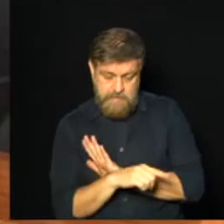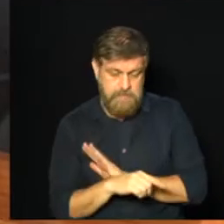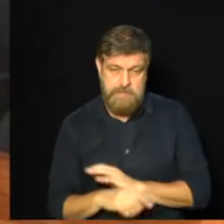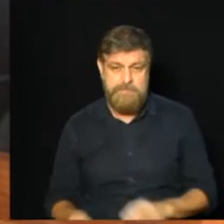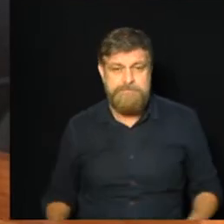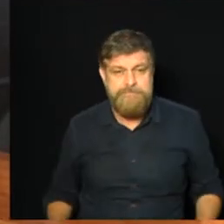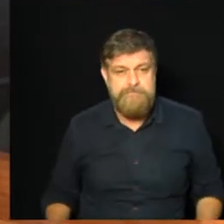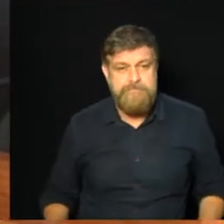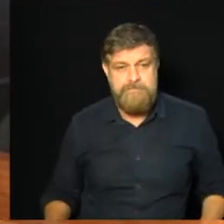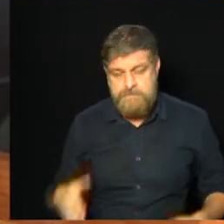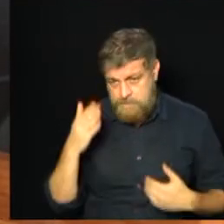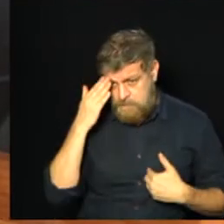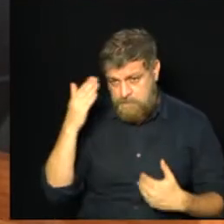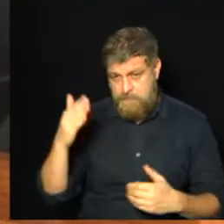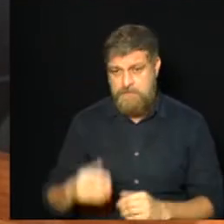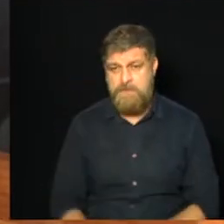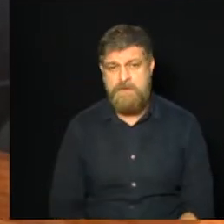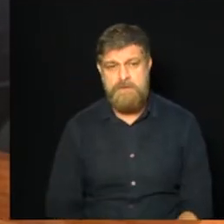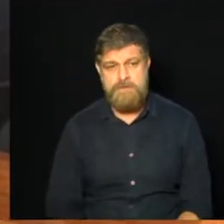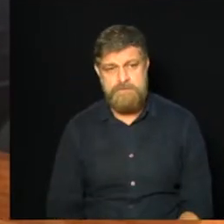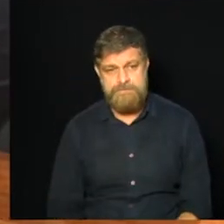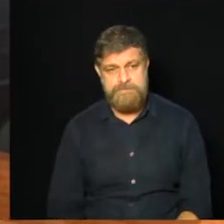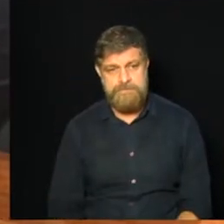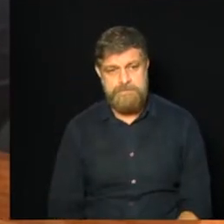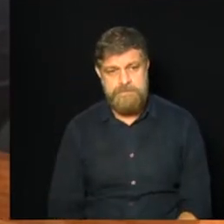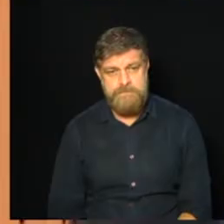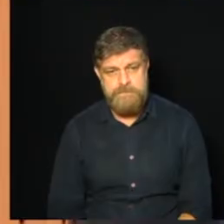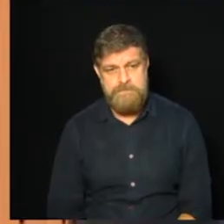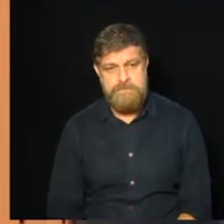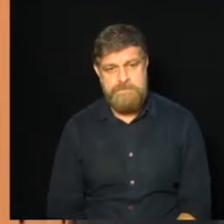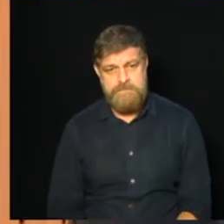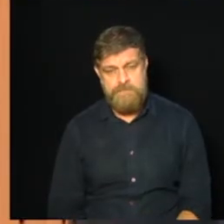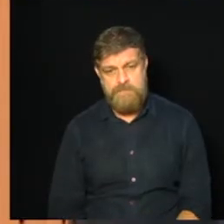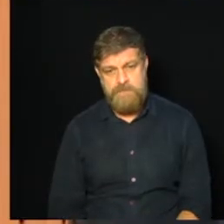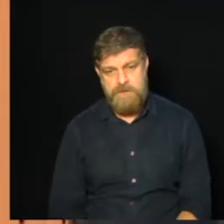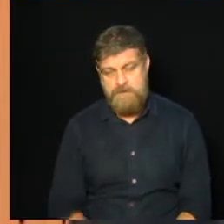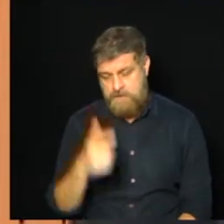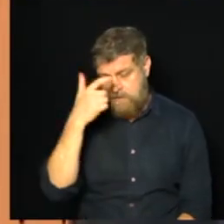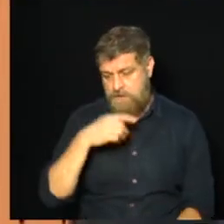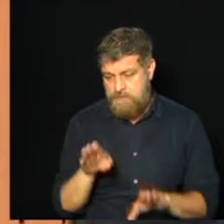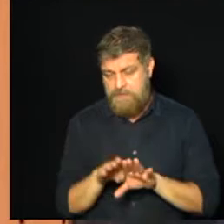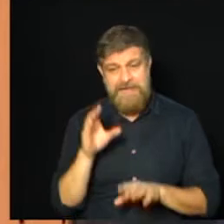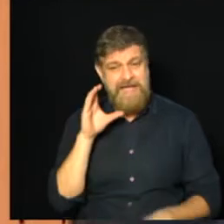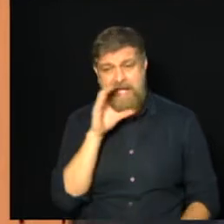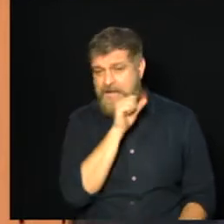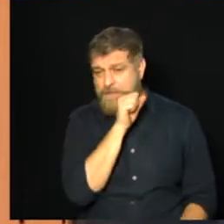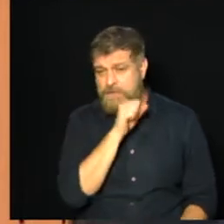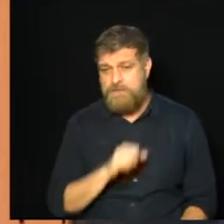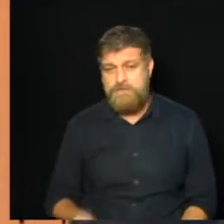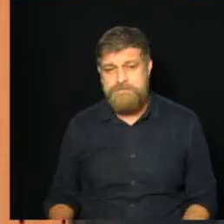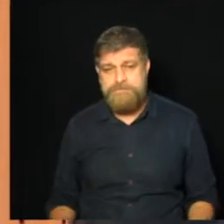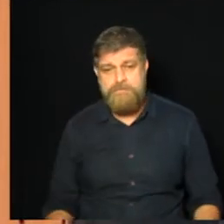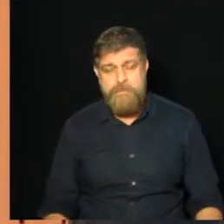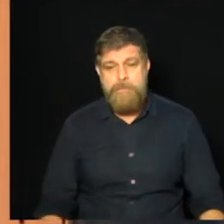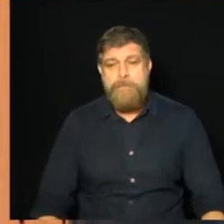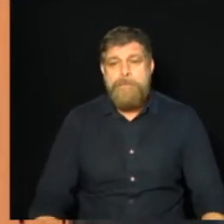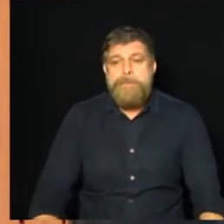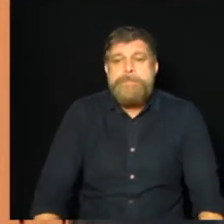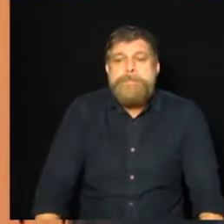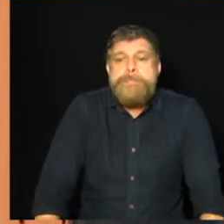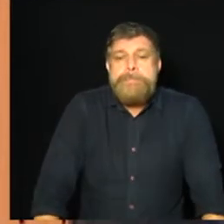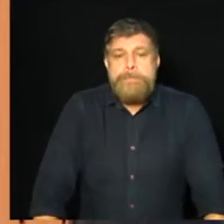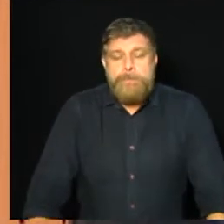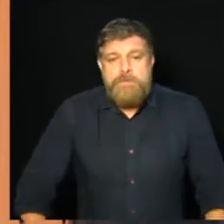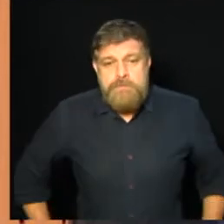Obrigado. Obrigado, vereador Luiz Carlos Rossini. Eu também vou ser bem breve aqui nos meus questionamentos, presidente